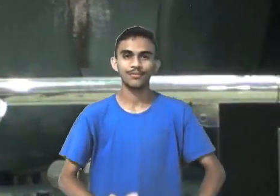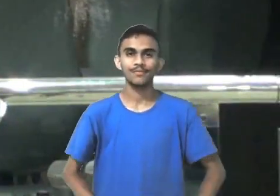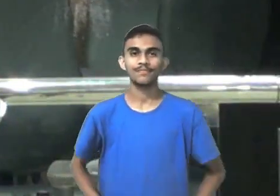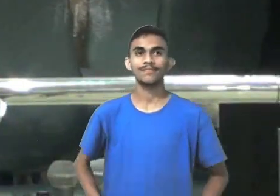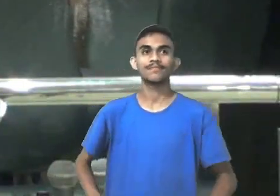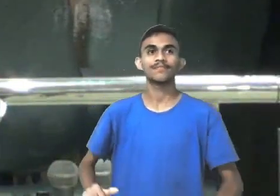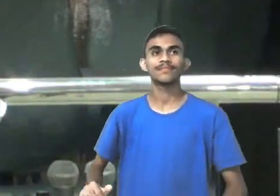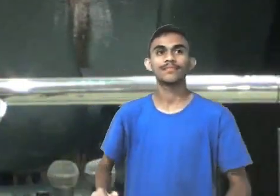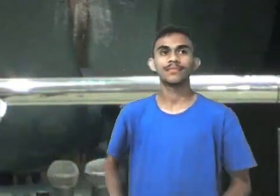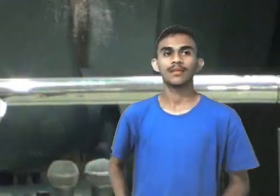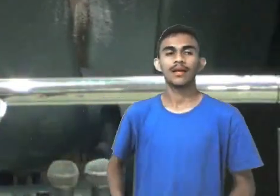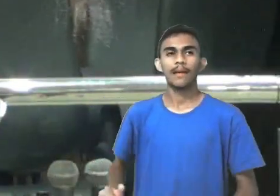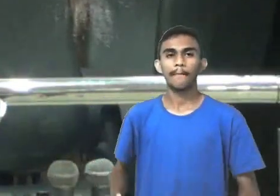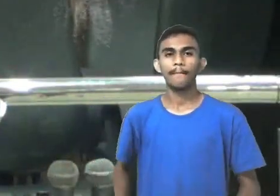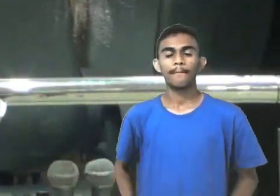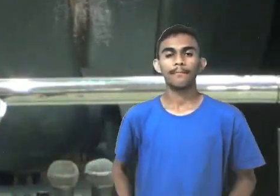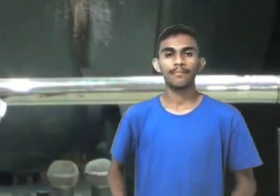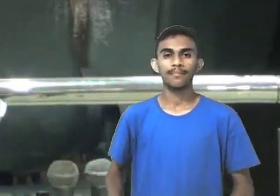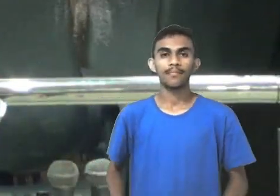dor